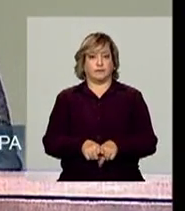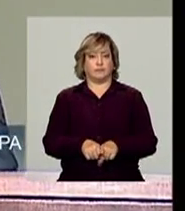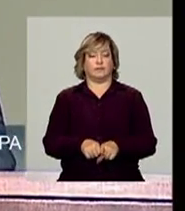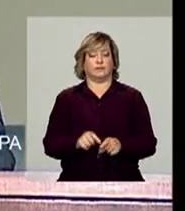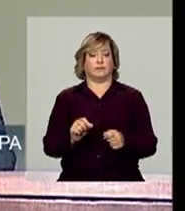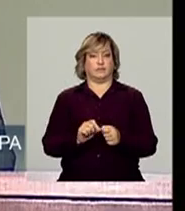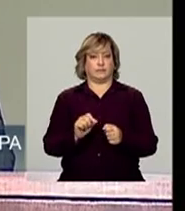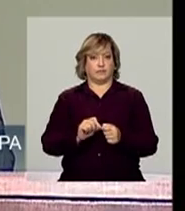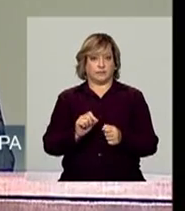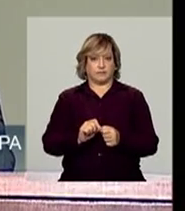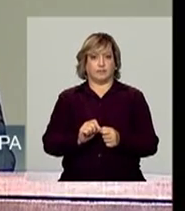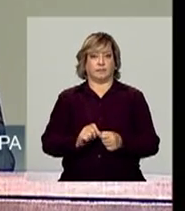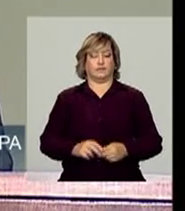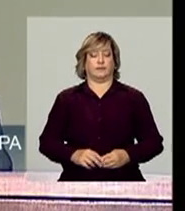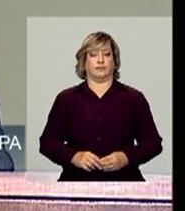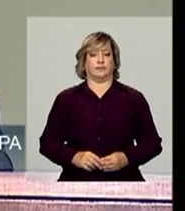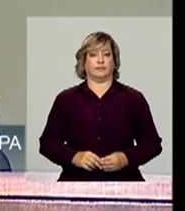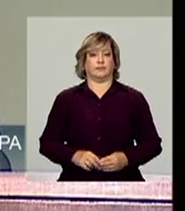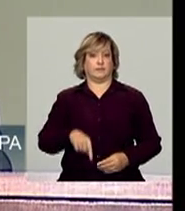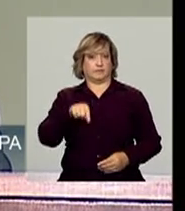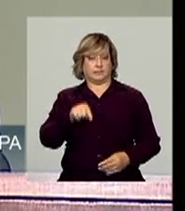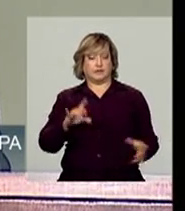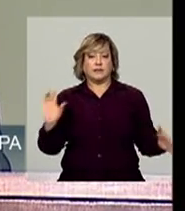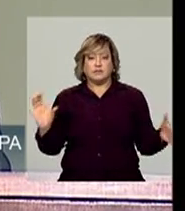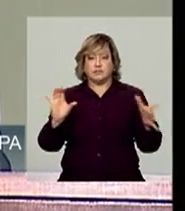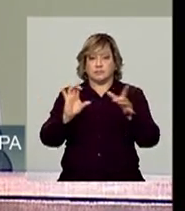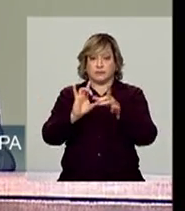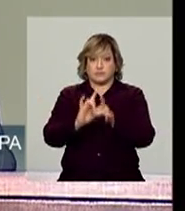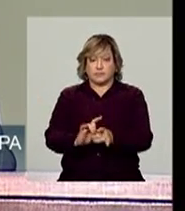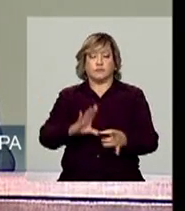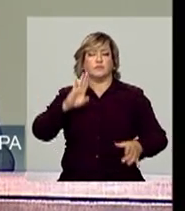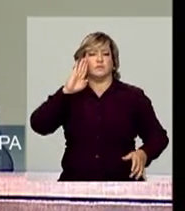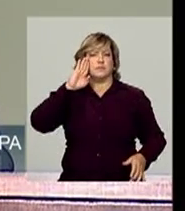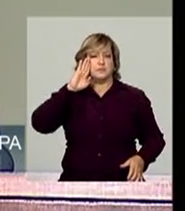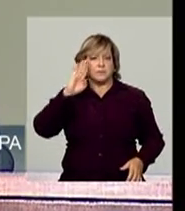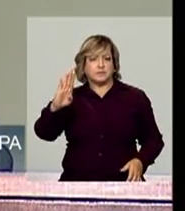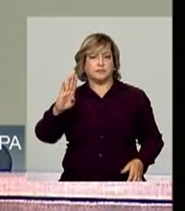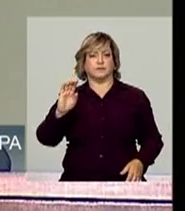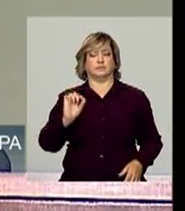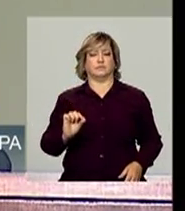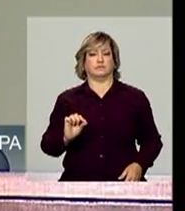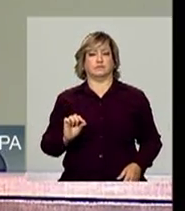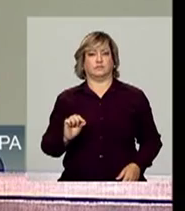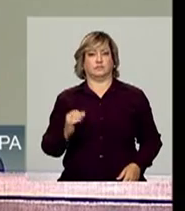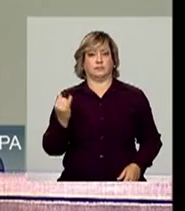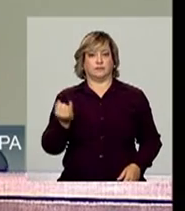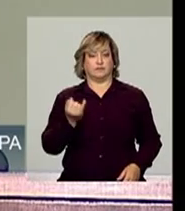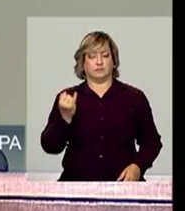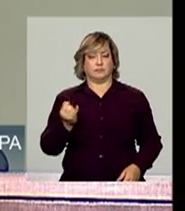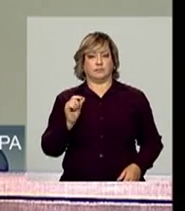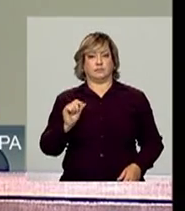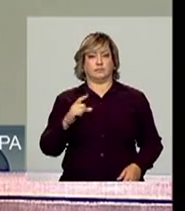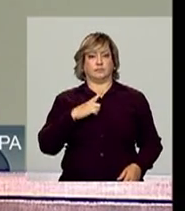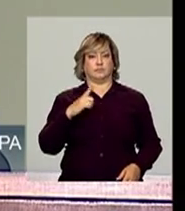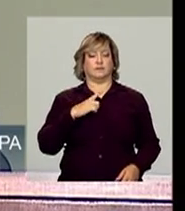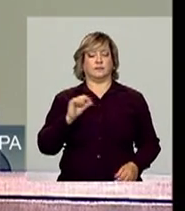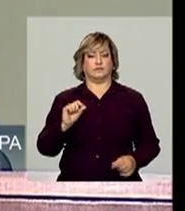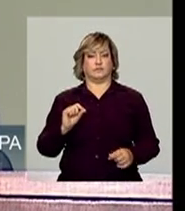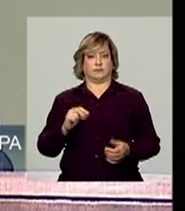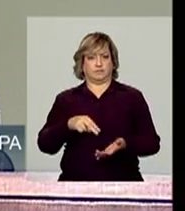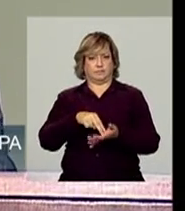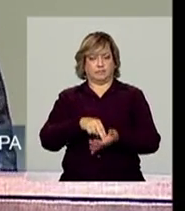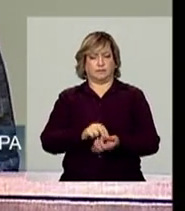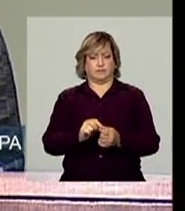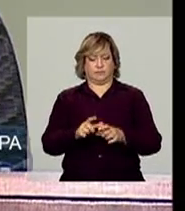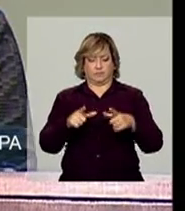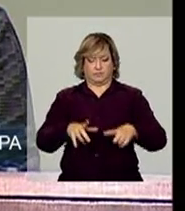construir essa integração fundamental e de afirmação regional